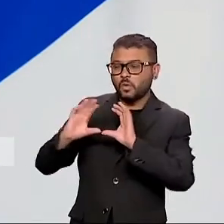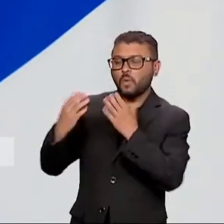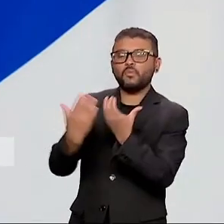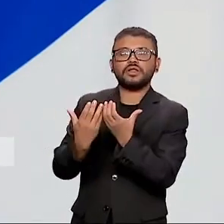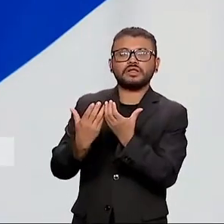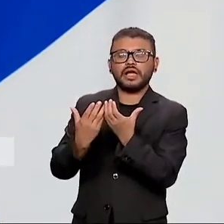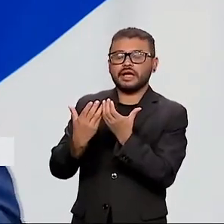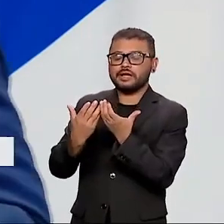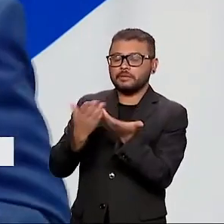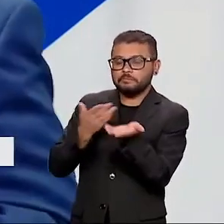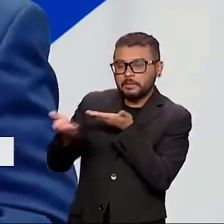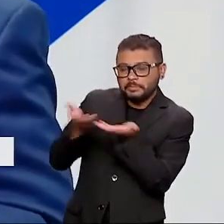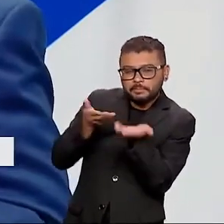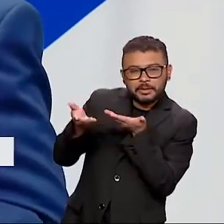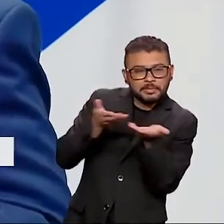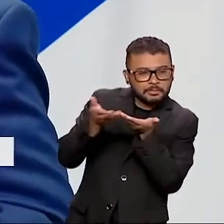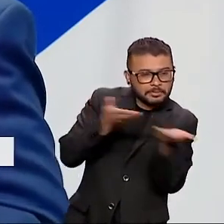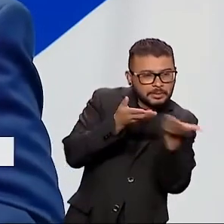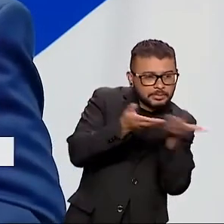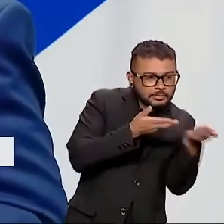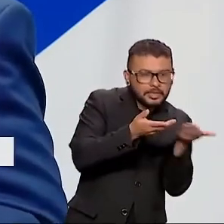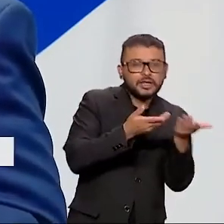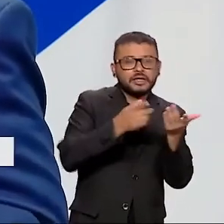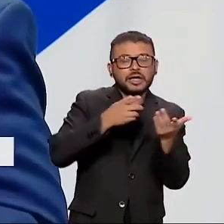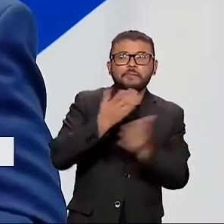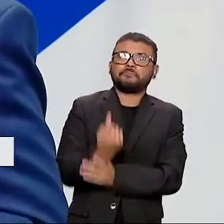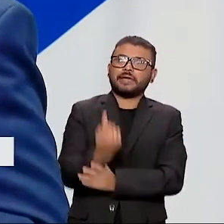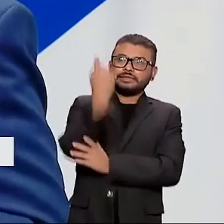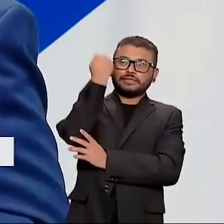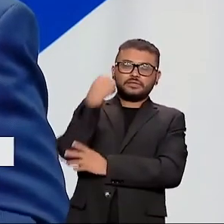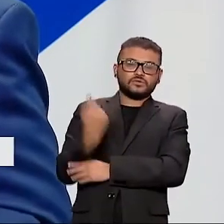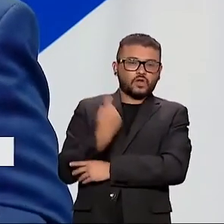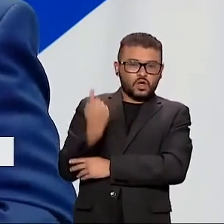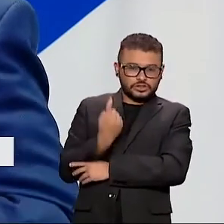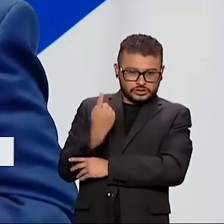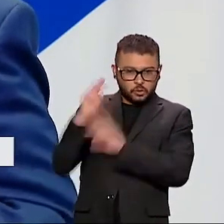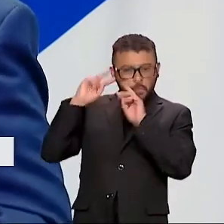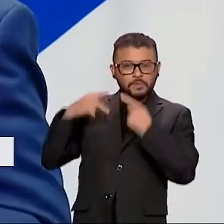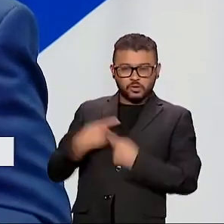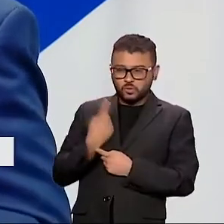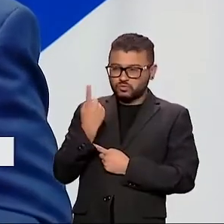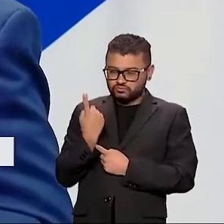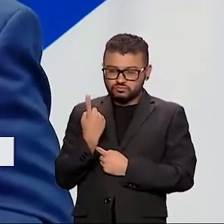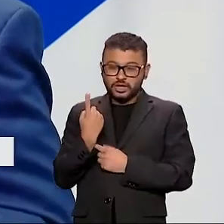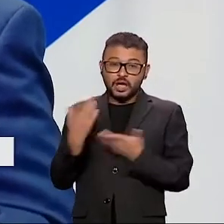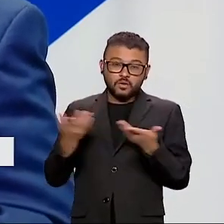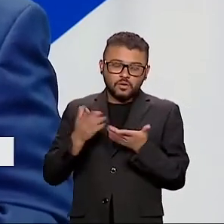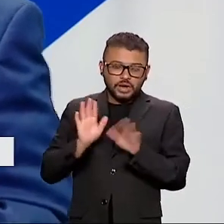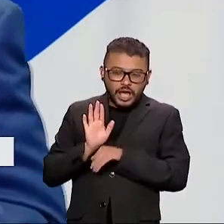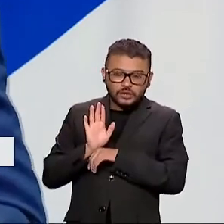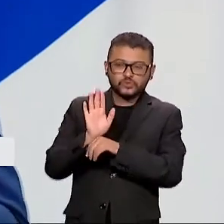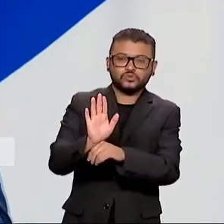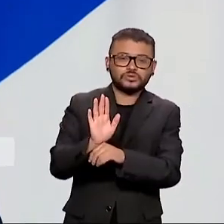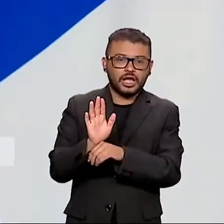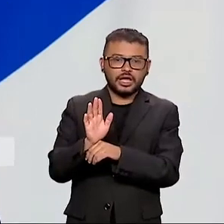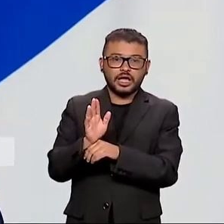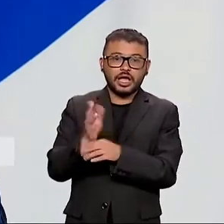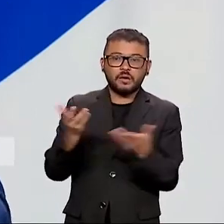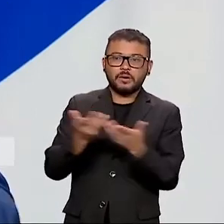comunidade. O ser humano, ele vivia solidariamente, sabe? Uns ajudando os outros.